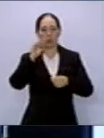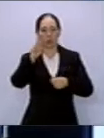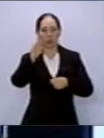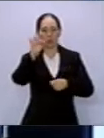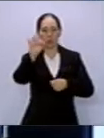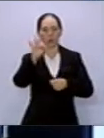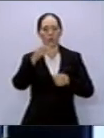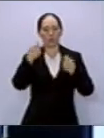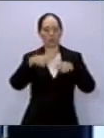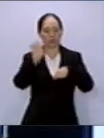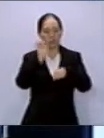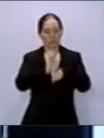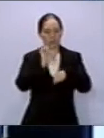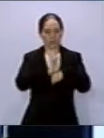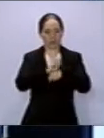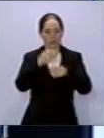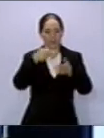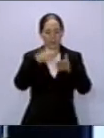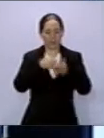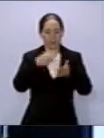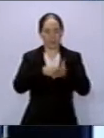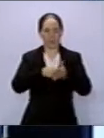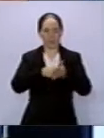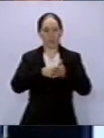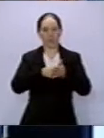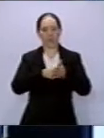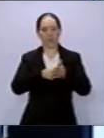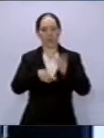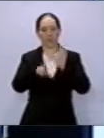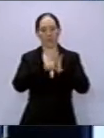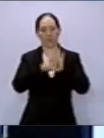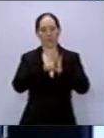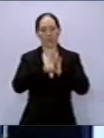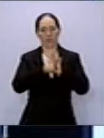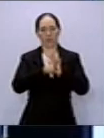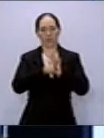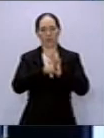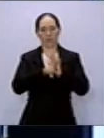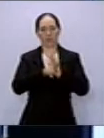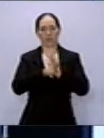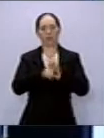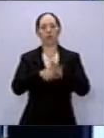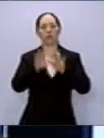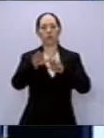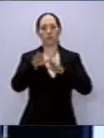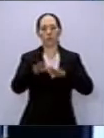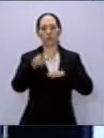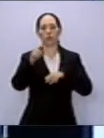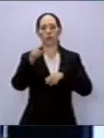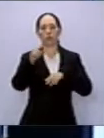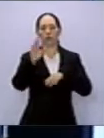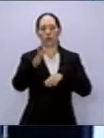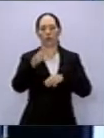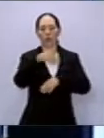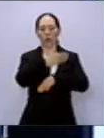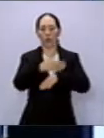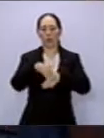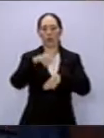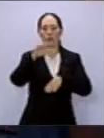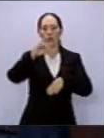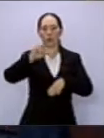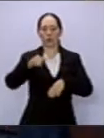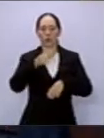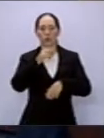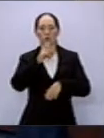de um estado que cumpra o seu papel elas sociedade veio as ruas nas jornadas de Junho para pedir mais estado para pedir mais